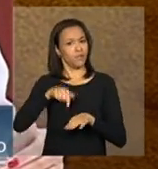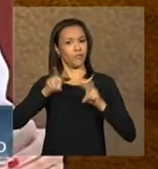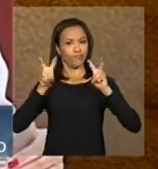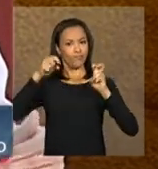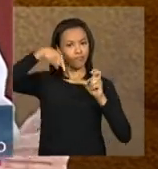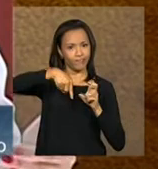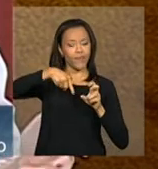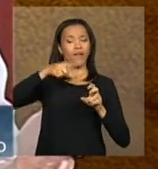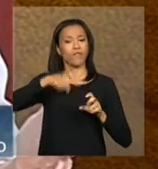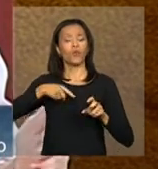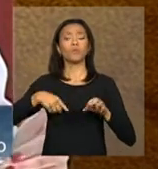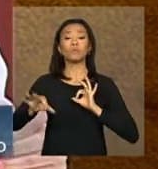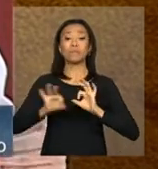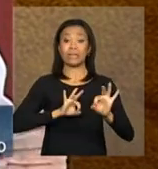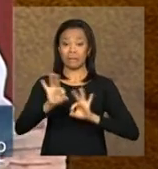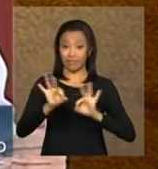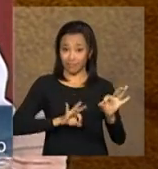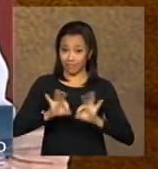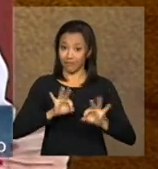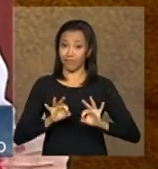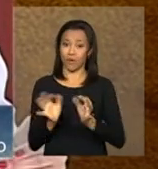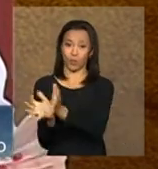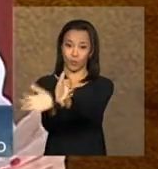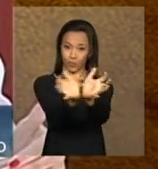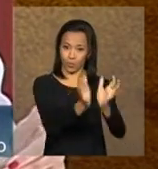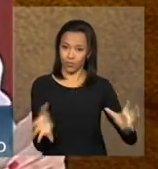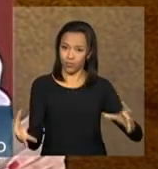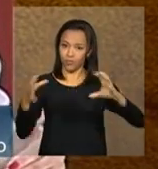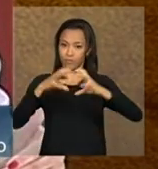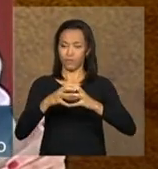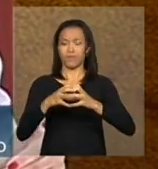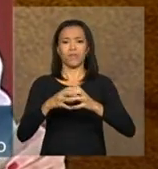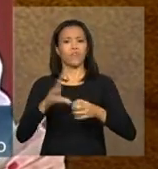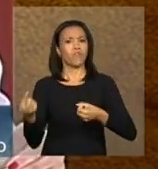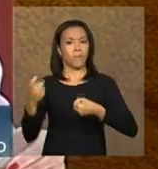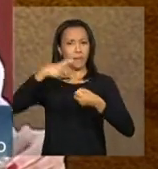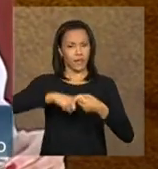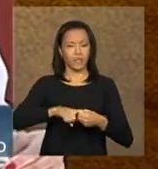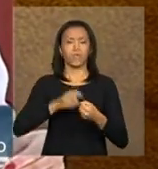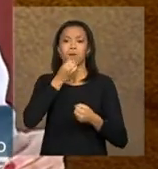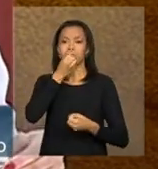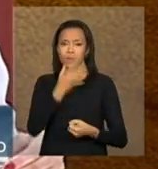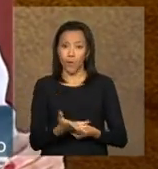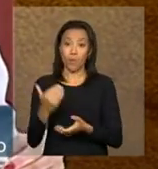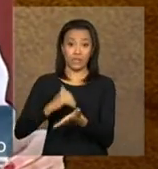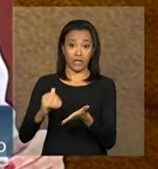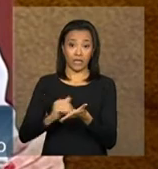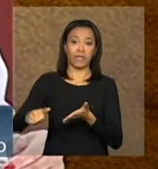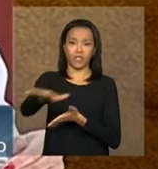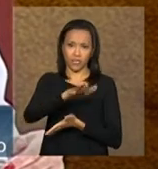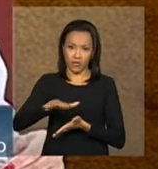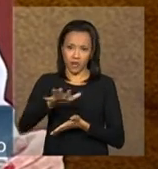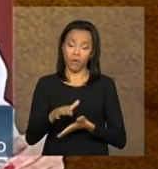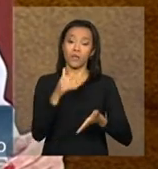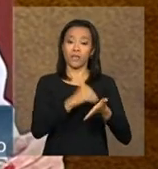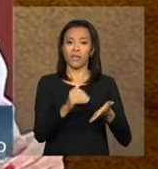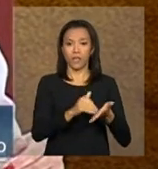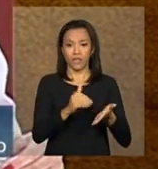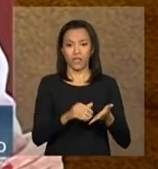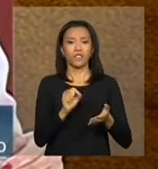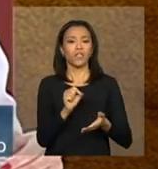ação conjunta desde então. Então, iniciou essa uma parceria verdadeiramente positiva com a Secretaria-Geral e a Secretaria de